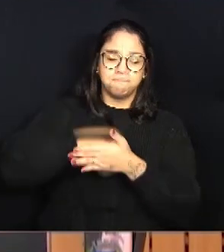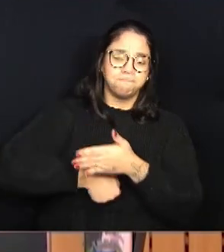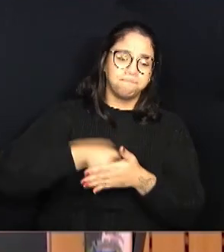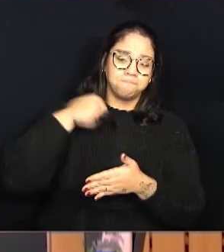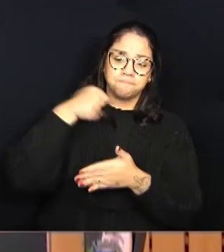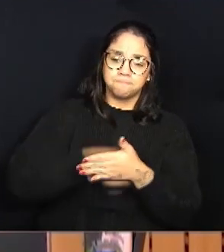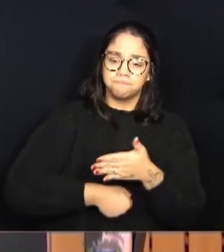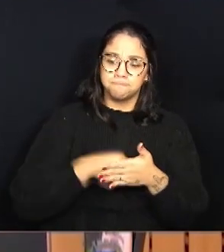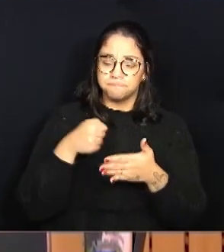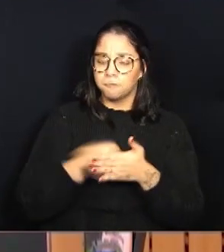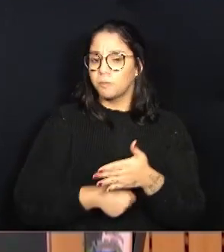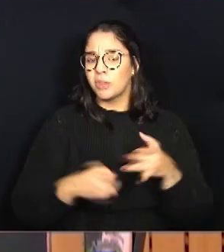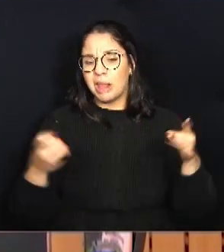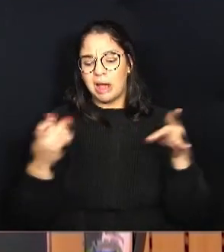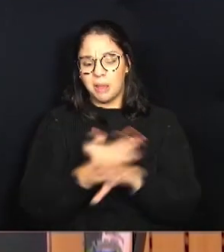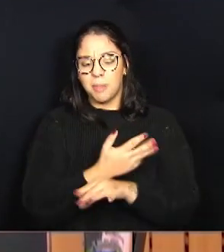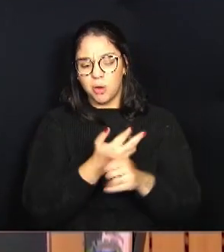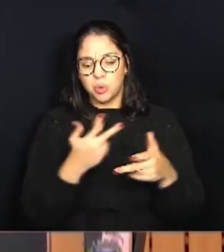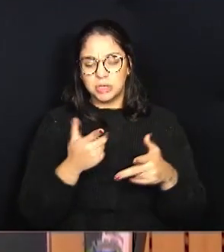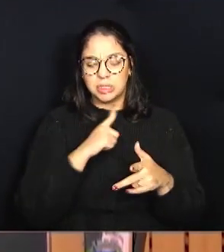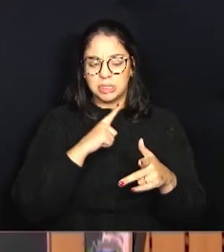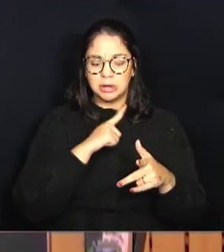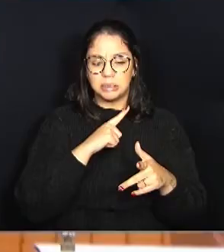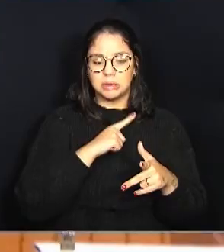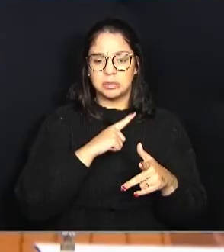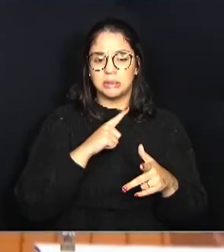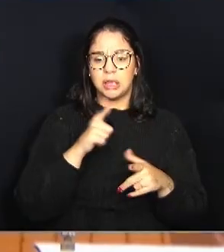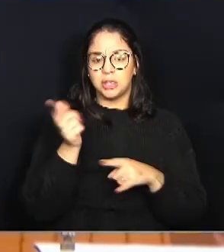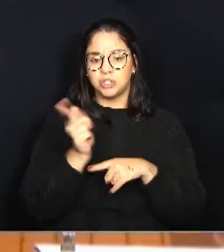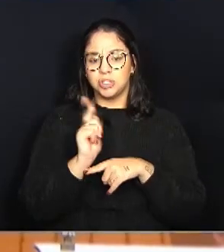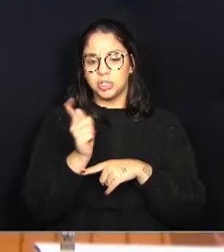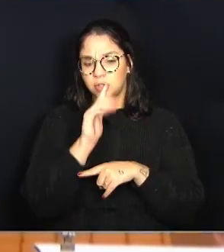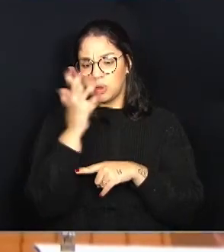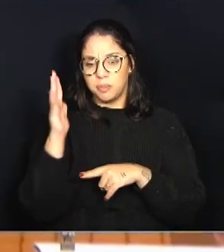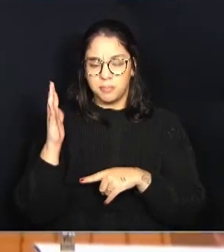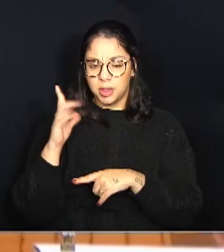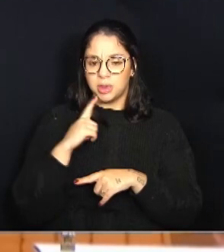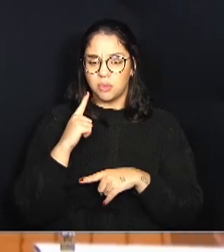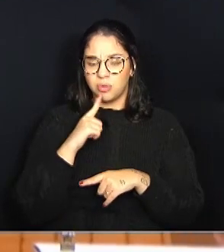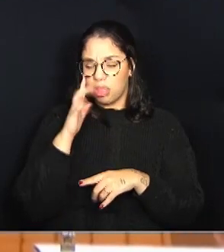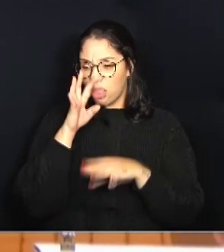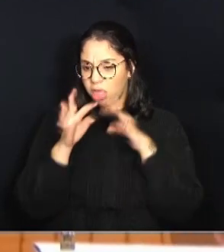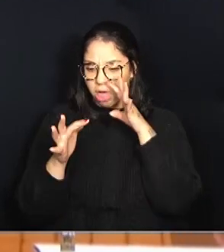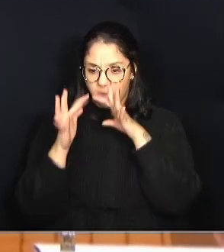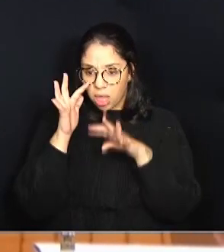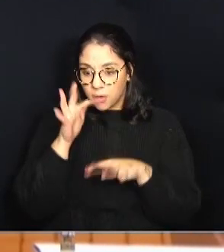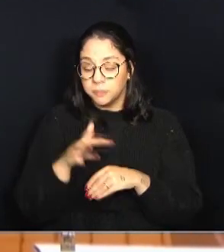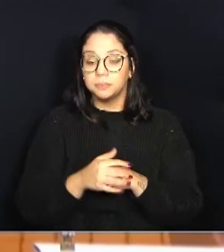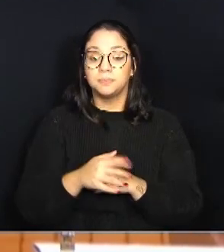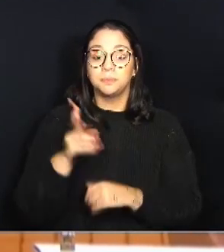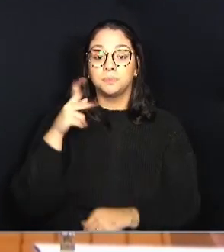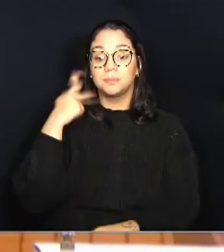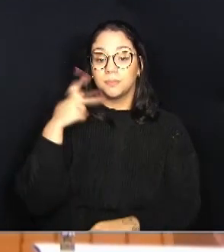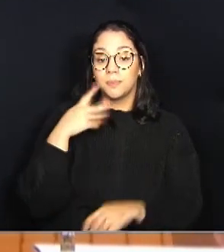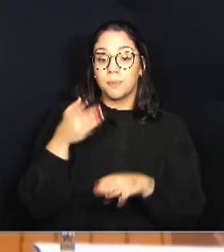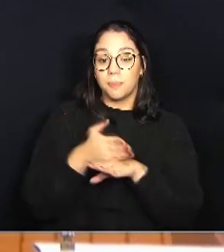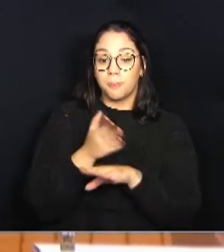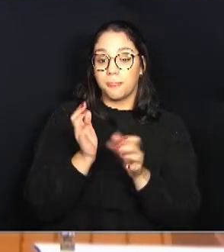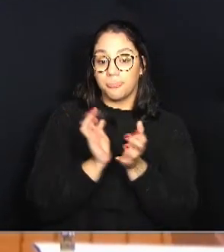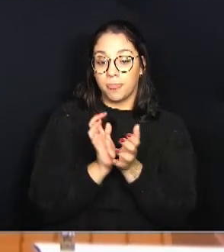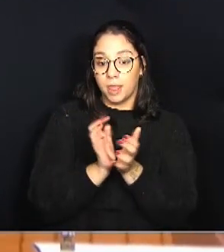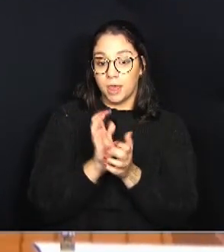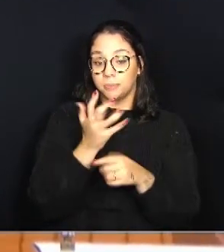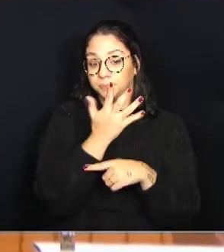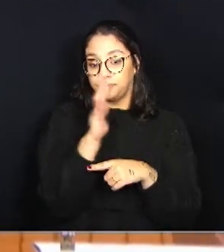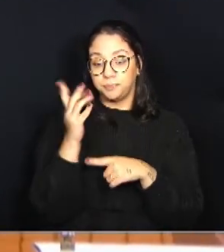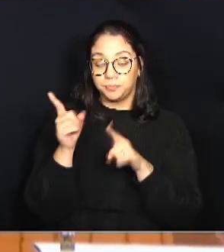contra esses ataques que estão sendo feitos à gestão ambiental brasileira. O parlamentar, que é membro da Comissão de Meio Ambiente e também da